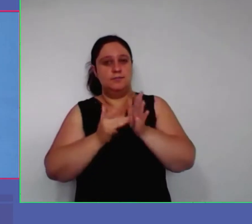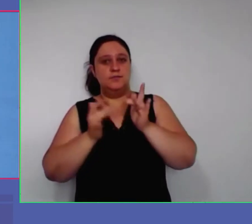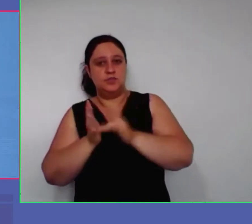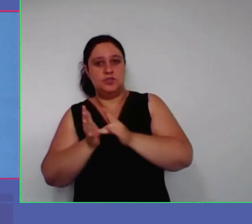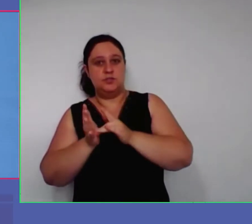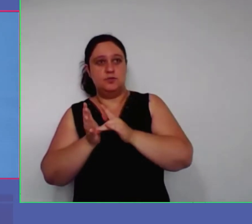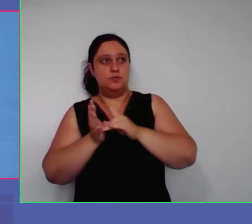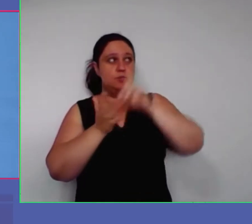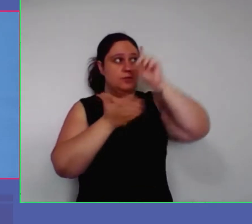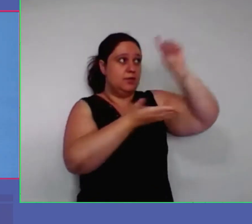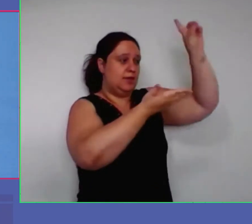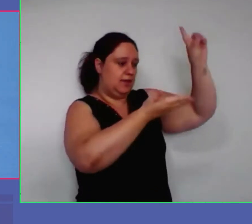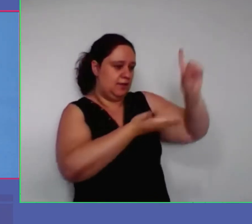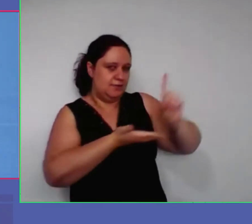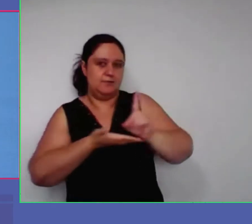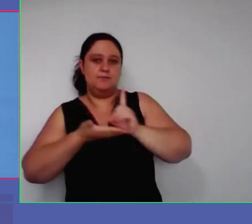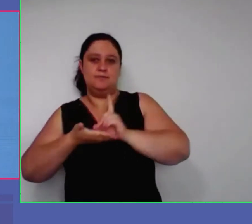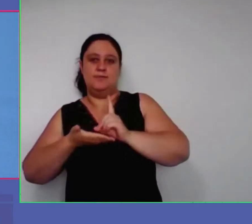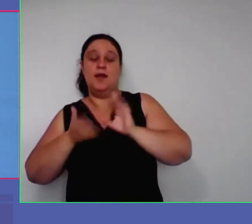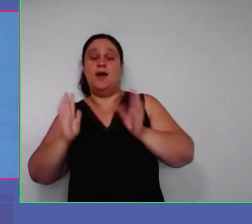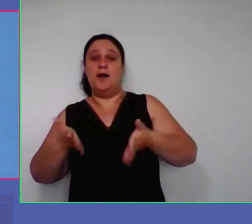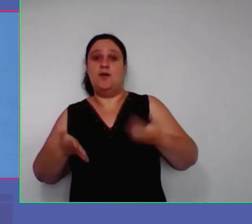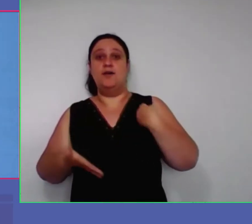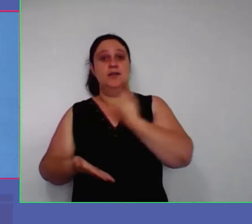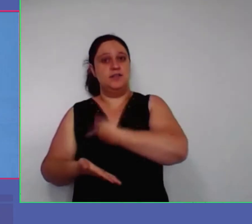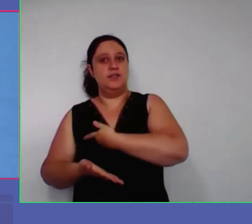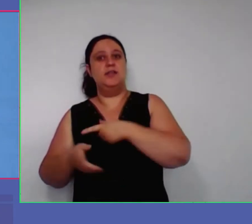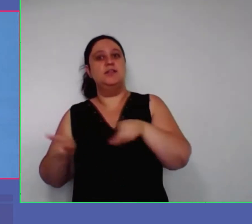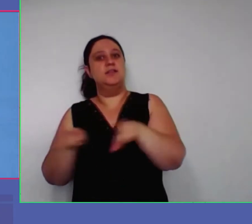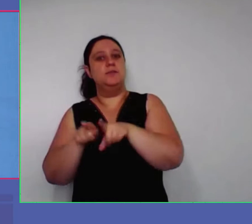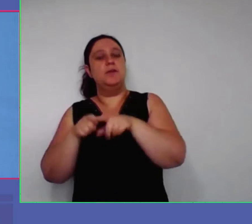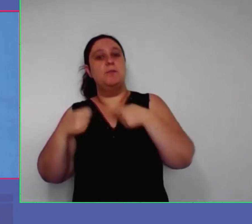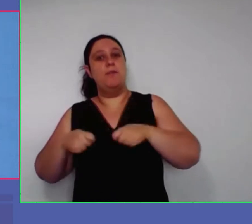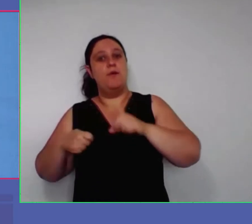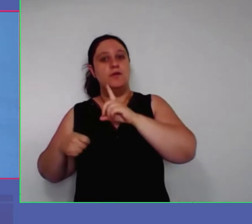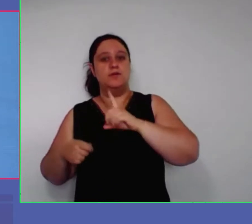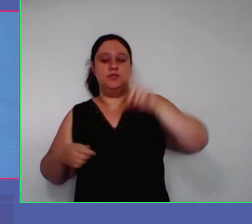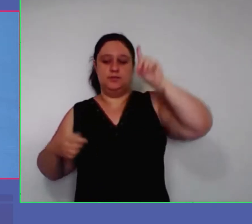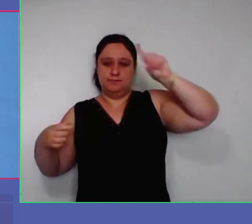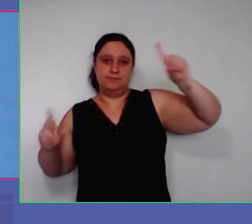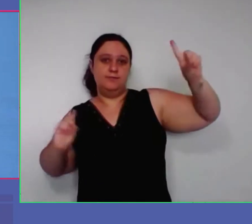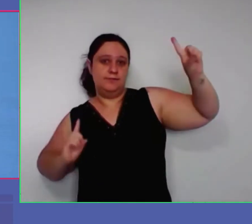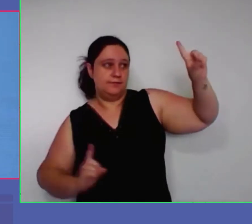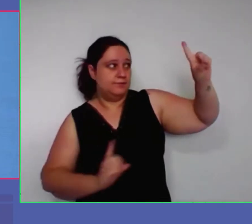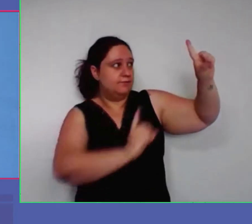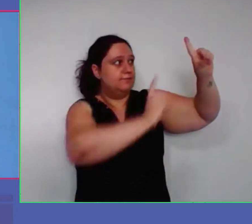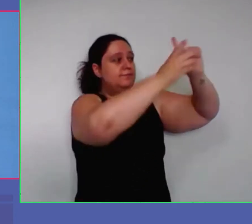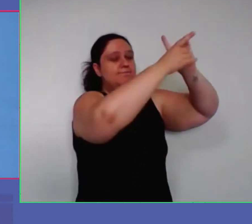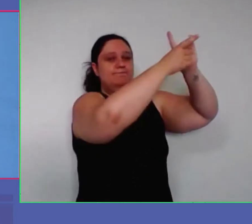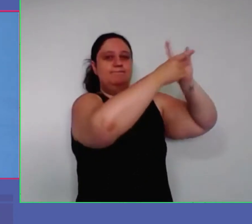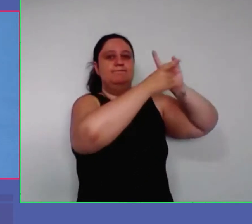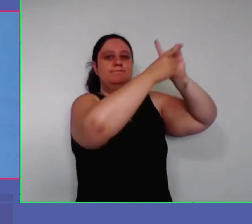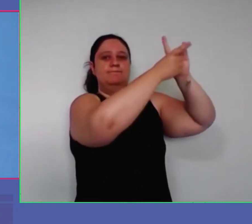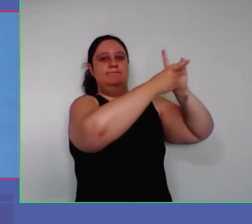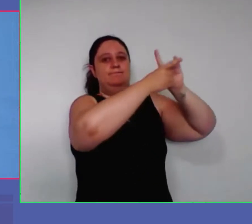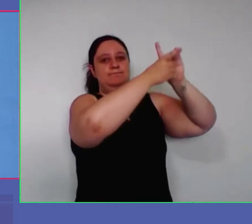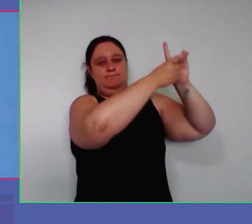faz viver também em união com Deus. Deus conosco está em